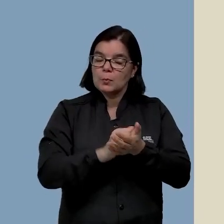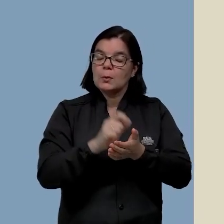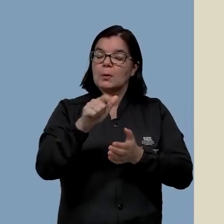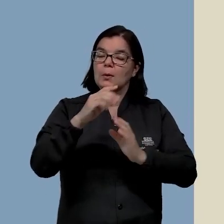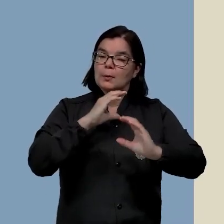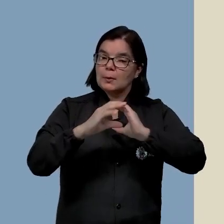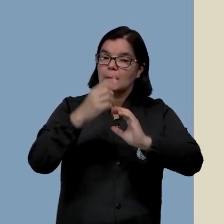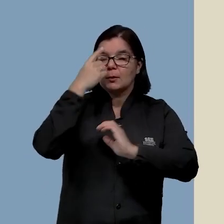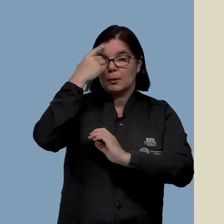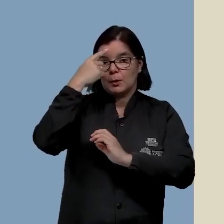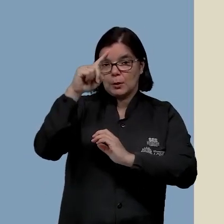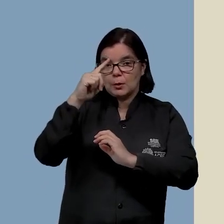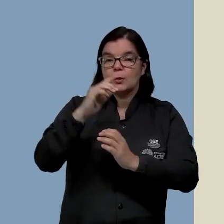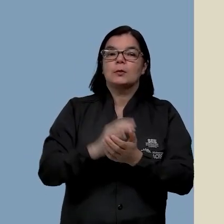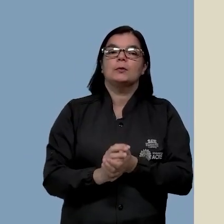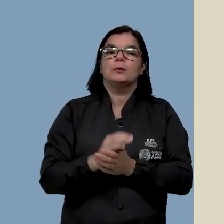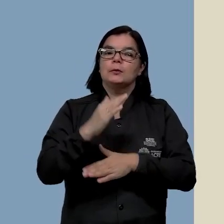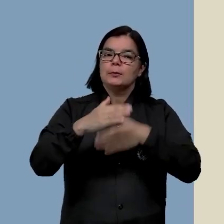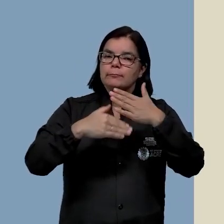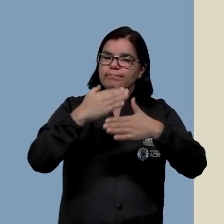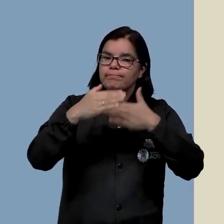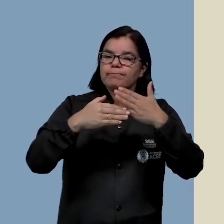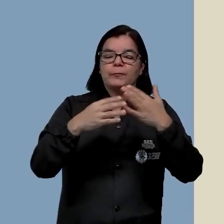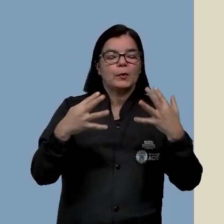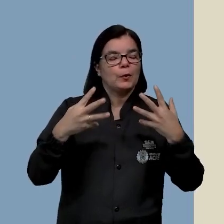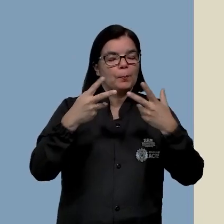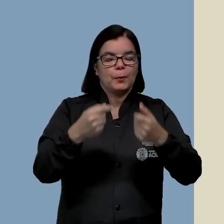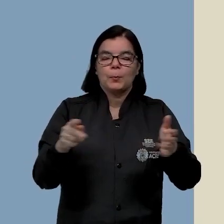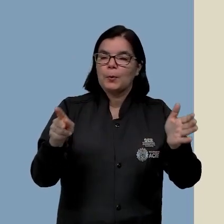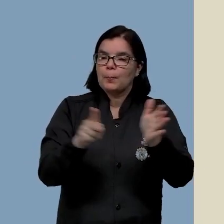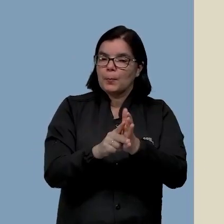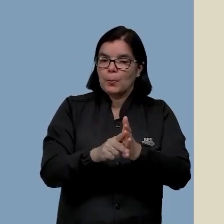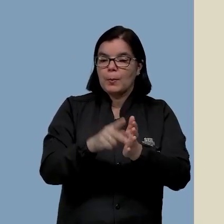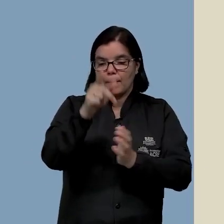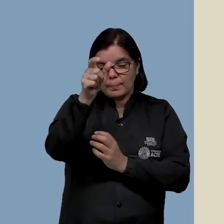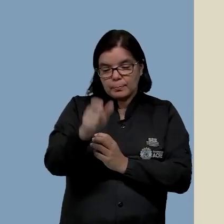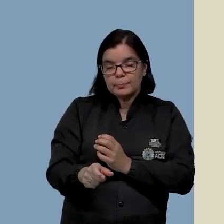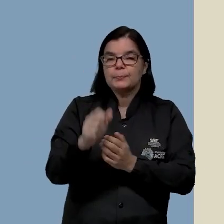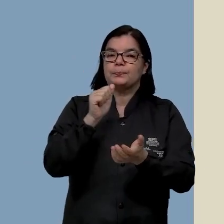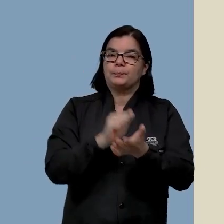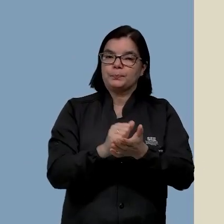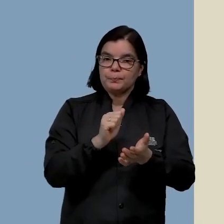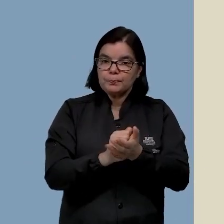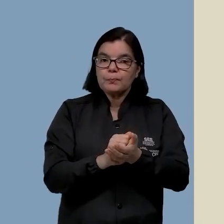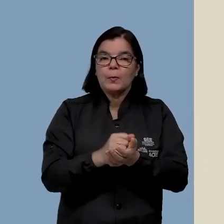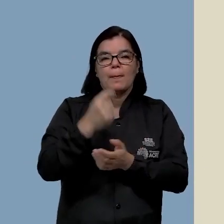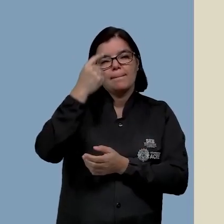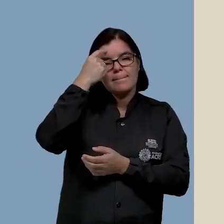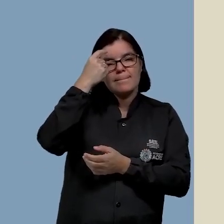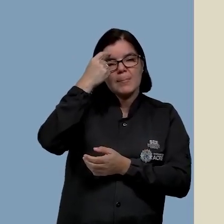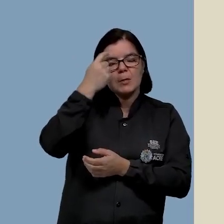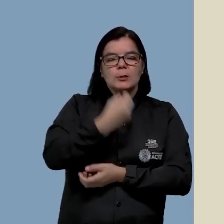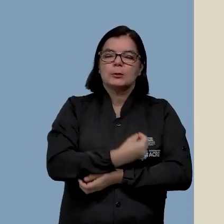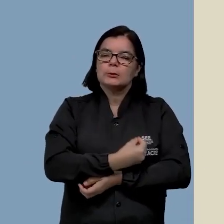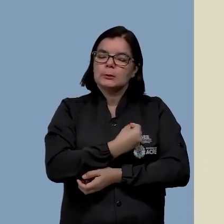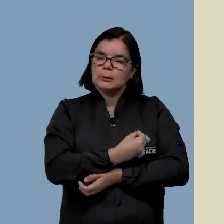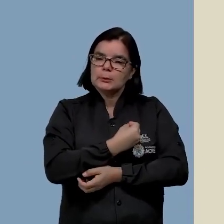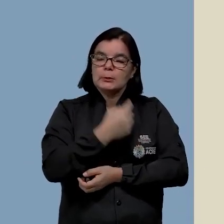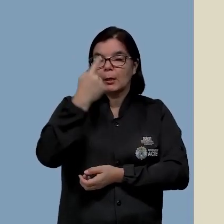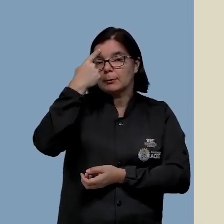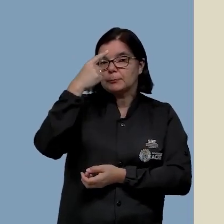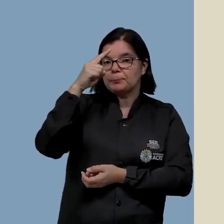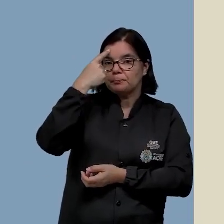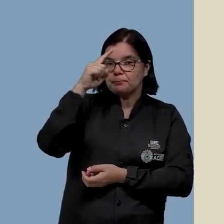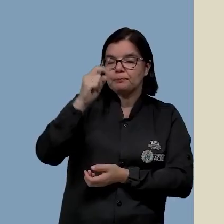musical criada e desenvolvida integralmente pelo próprio autor, refletindo sua originalidade